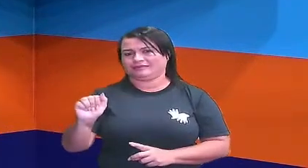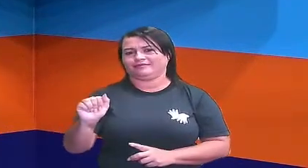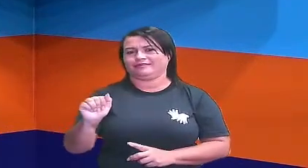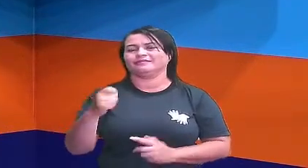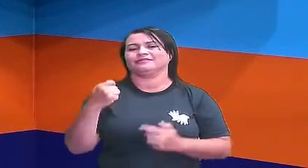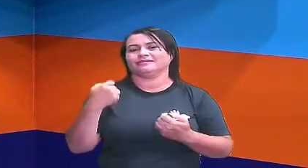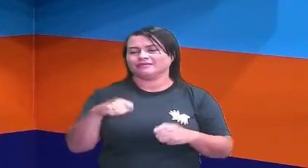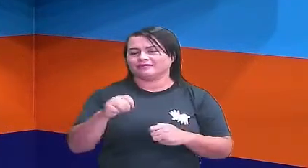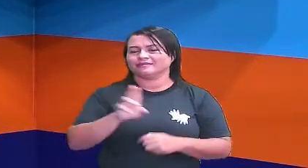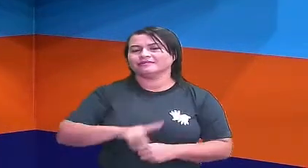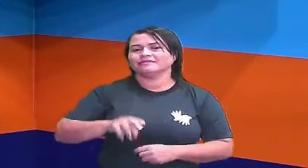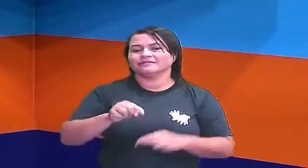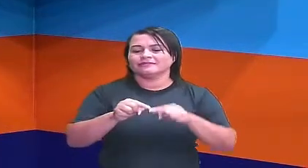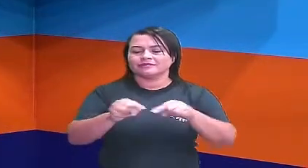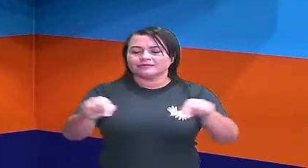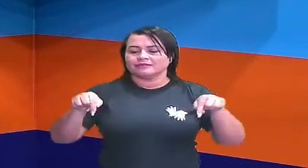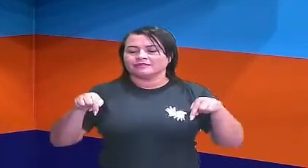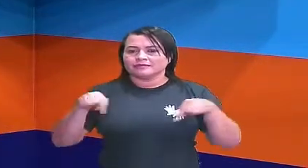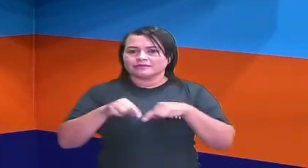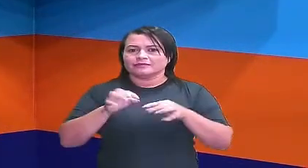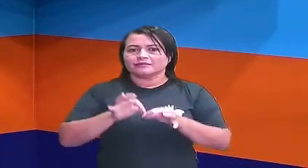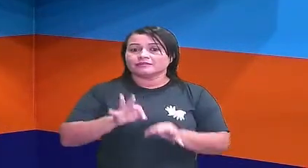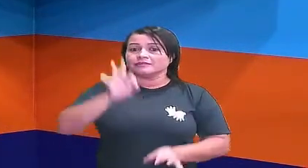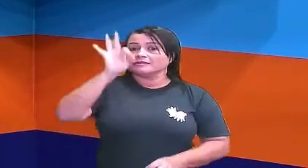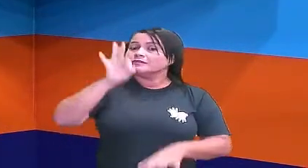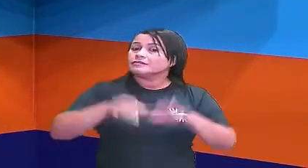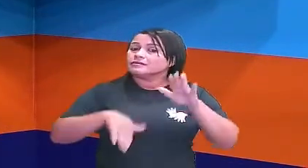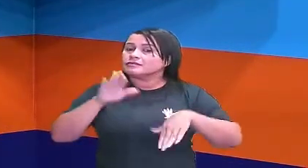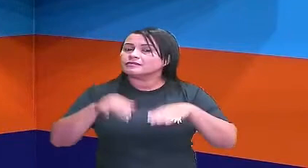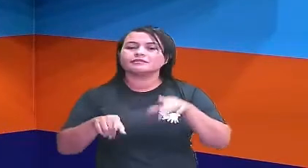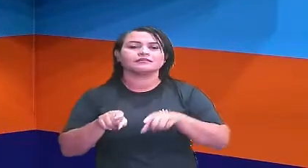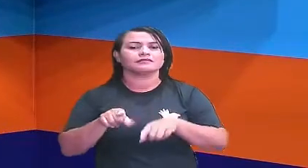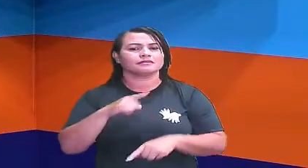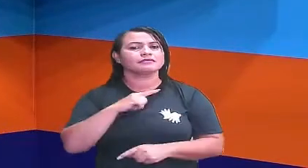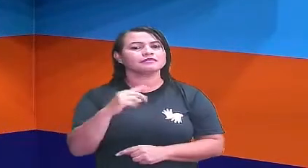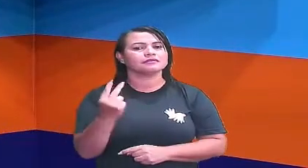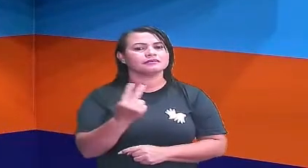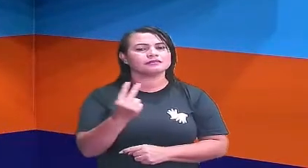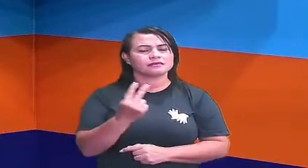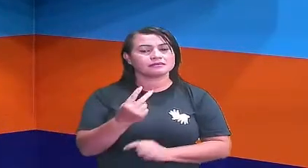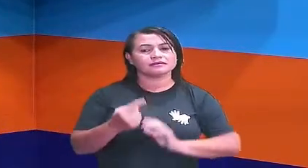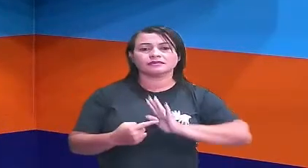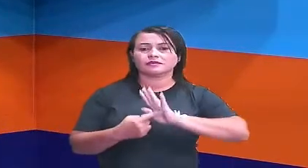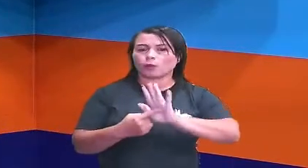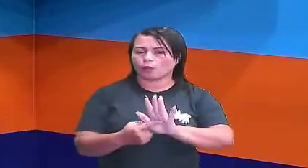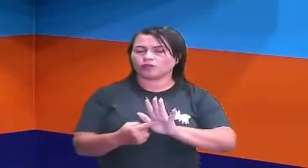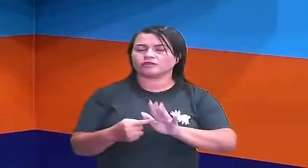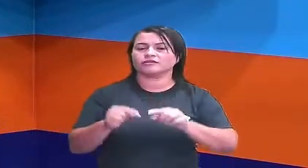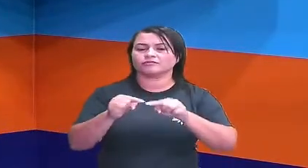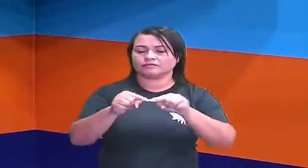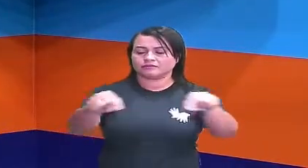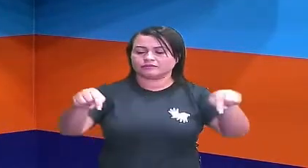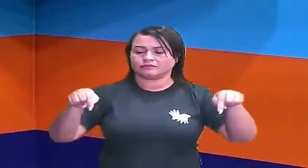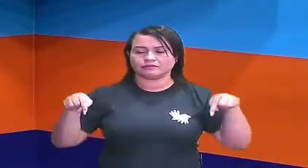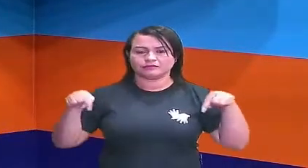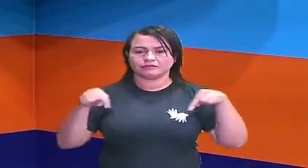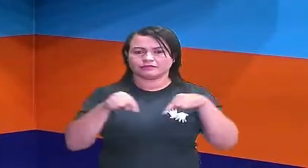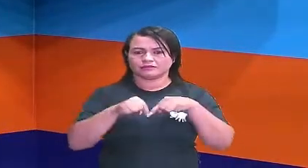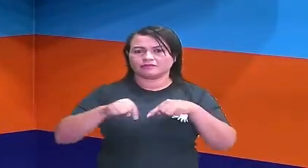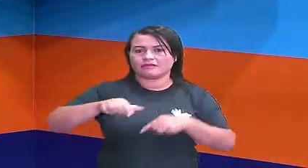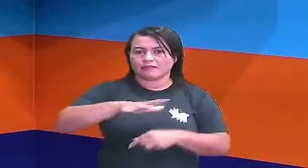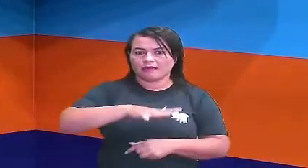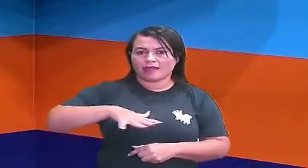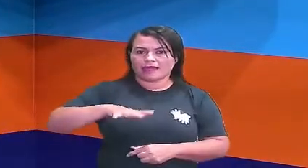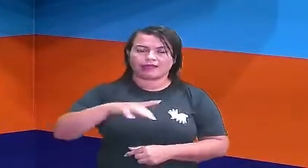utilizo essa representação. Mas todas as duas representações indicam que eu estou trabalhando com área. Então se liga nisso.